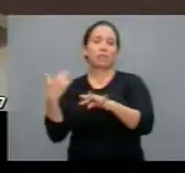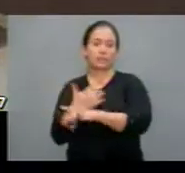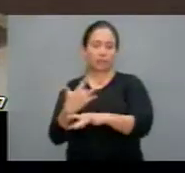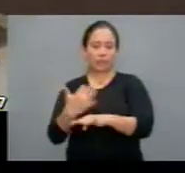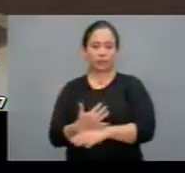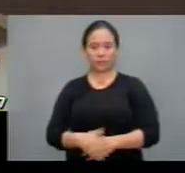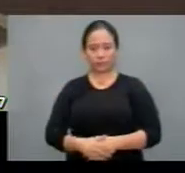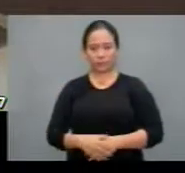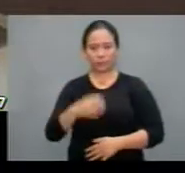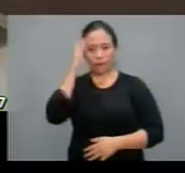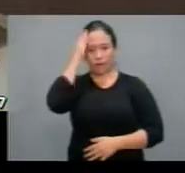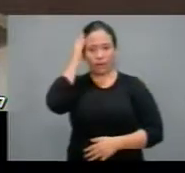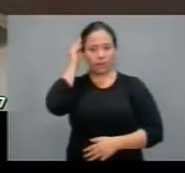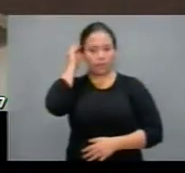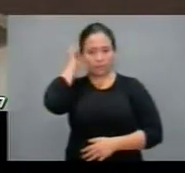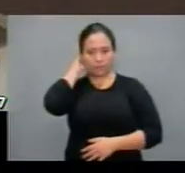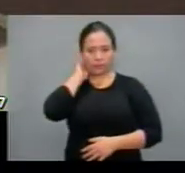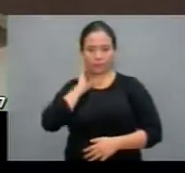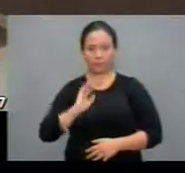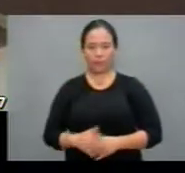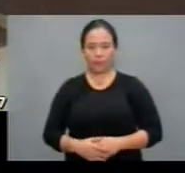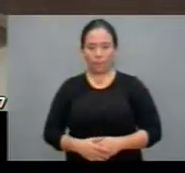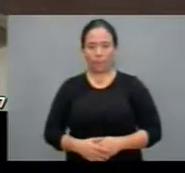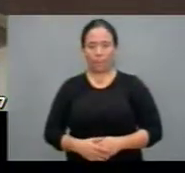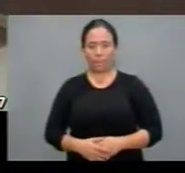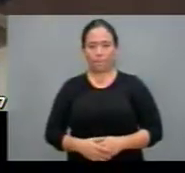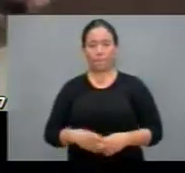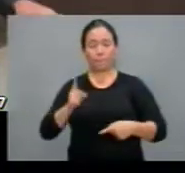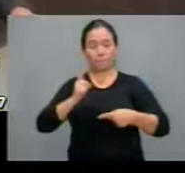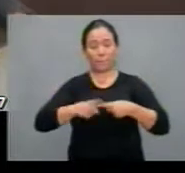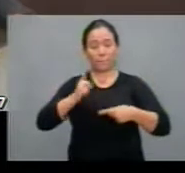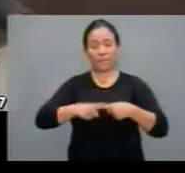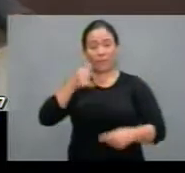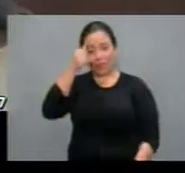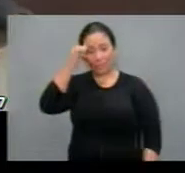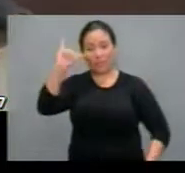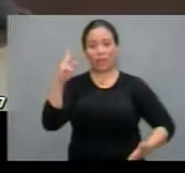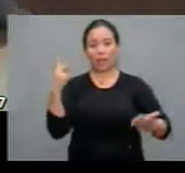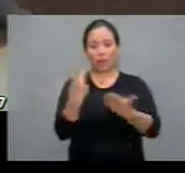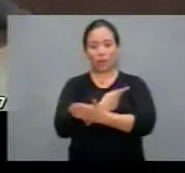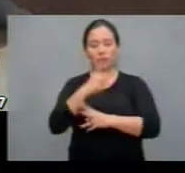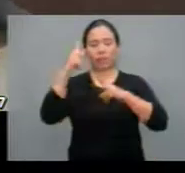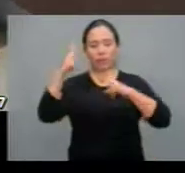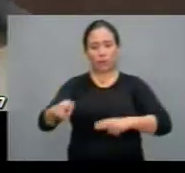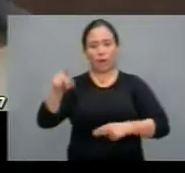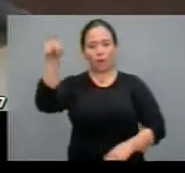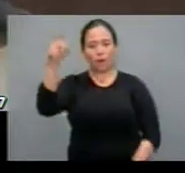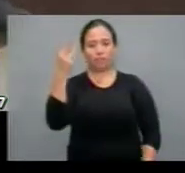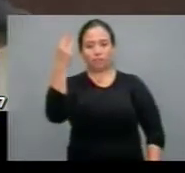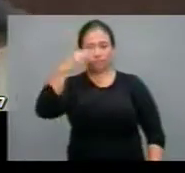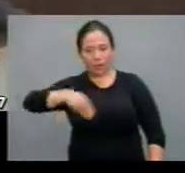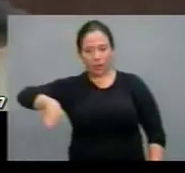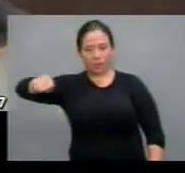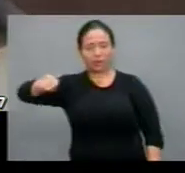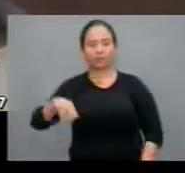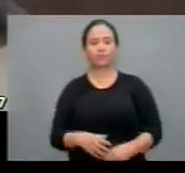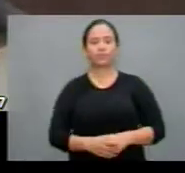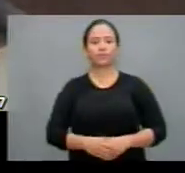agora eu queria, sobretudo, me dirigir aos conflitos no campo. Para que não aconteça aqui o que aconteceu no Maranhão,